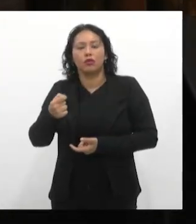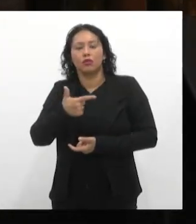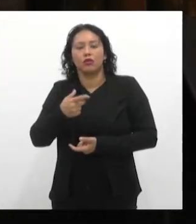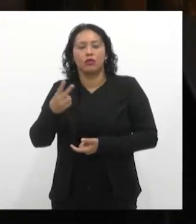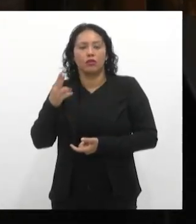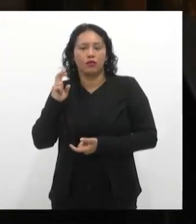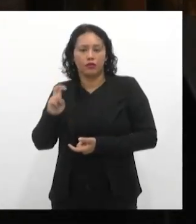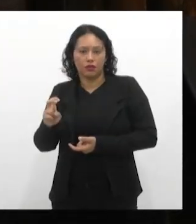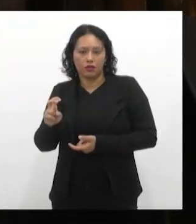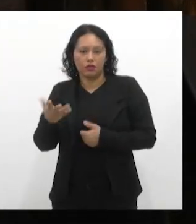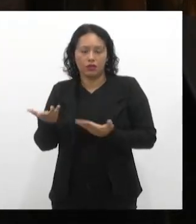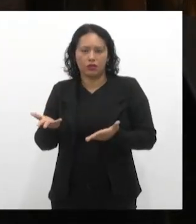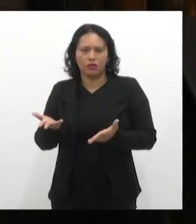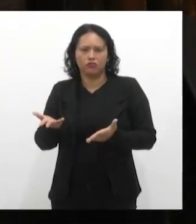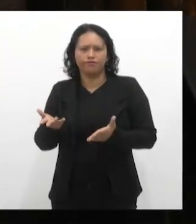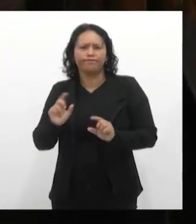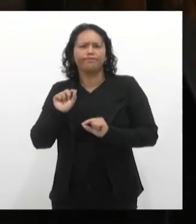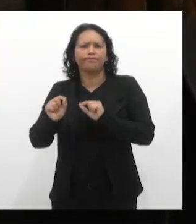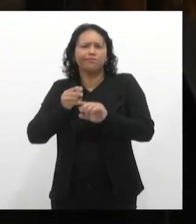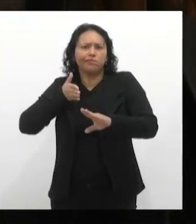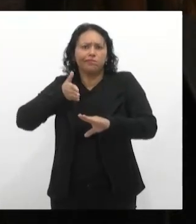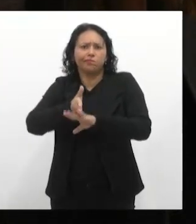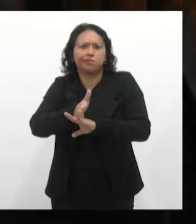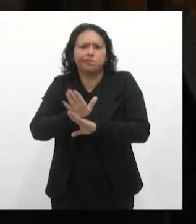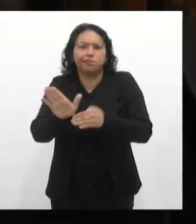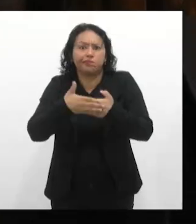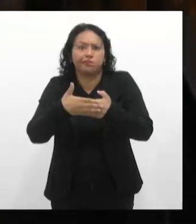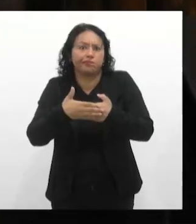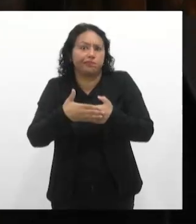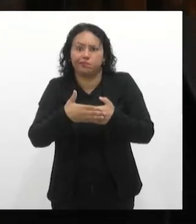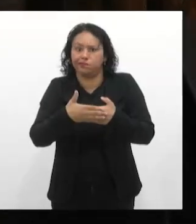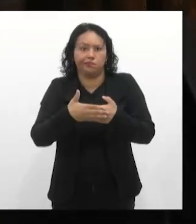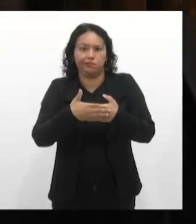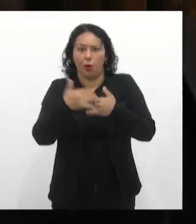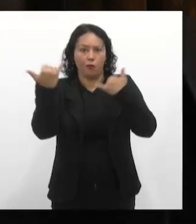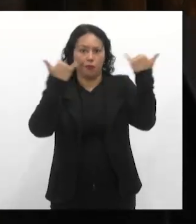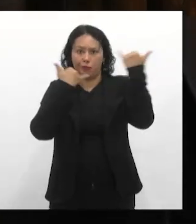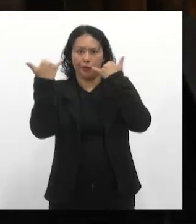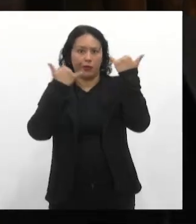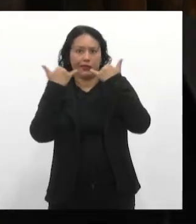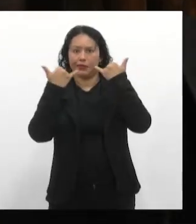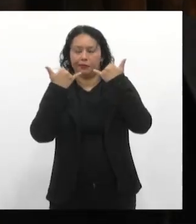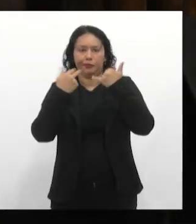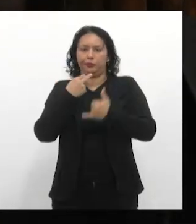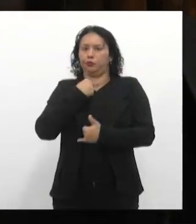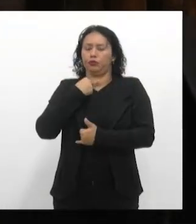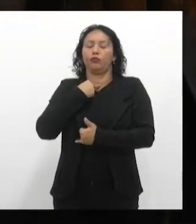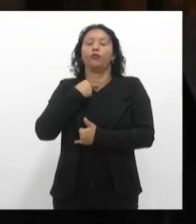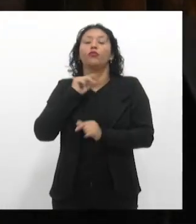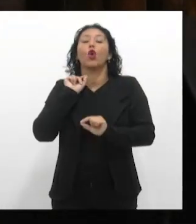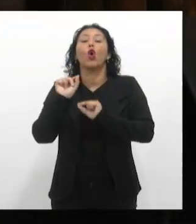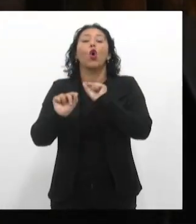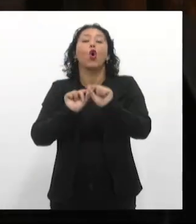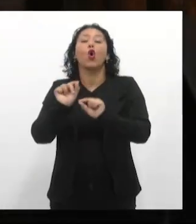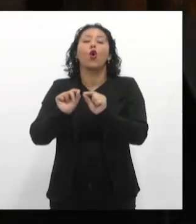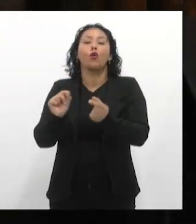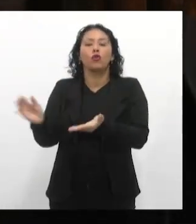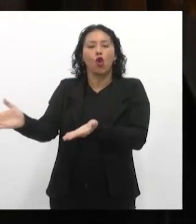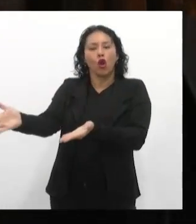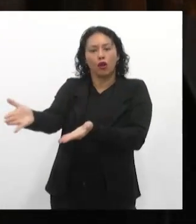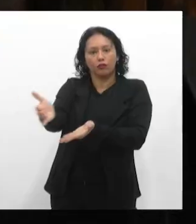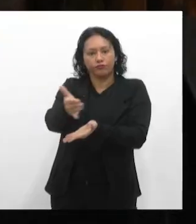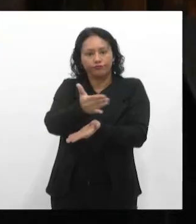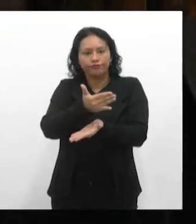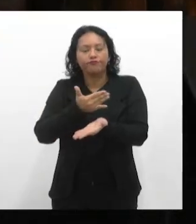praticamente blindou o acesso à íntegra de informações das remunerações dos responsáveis